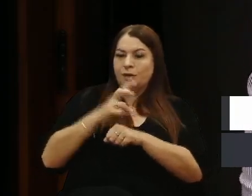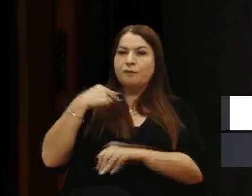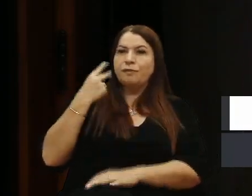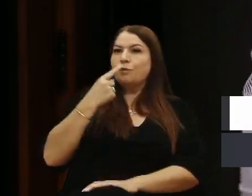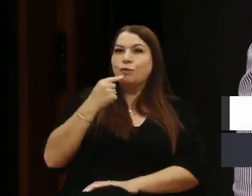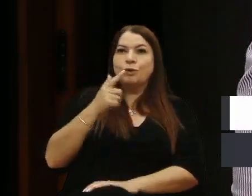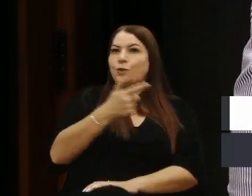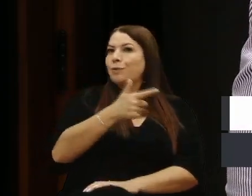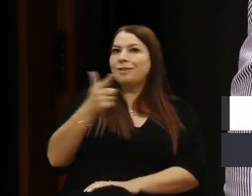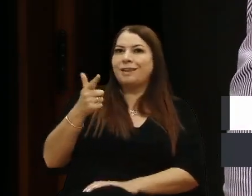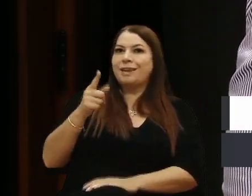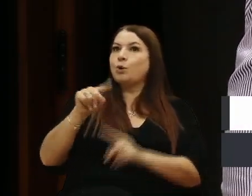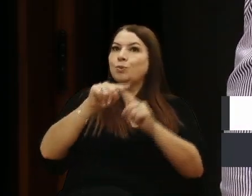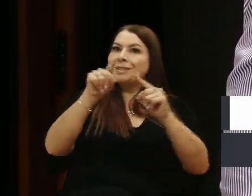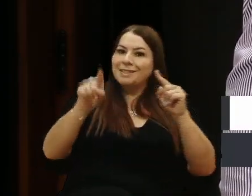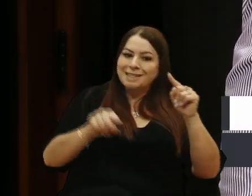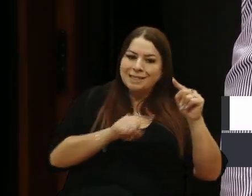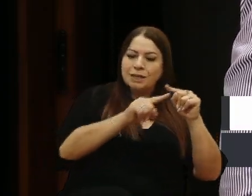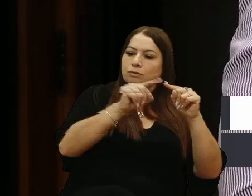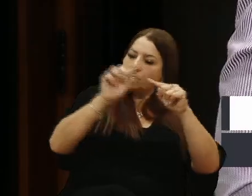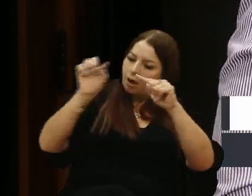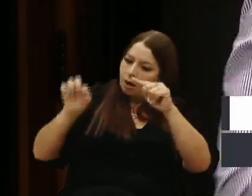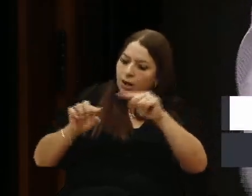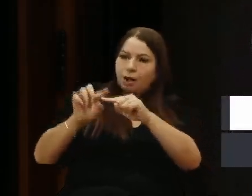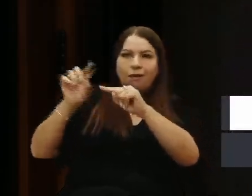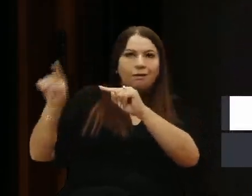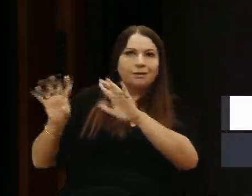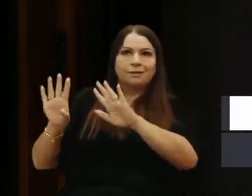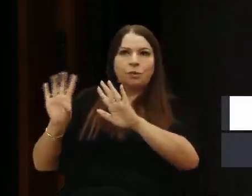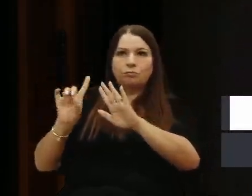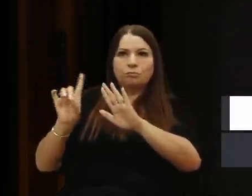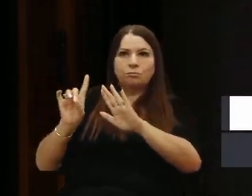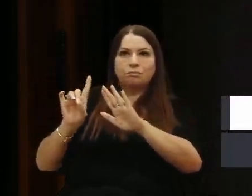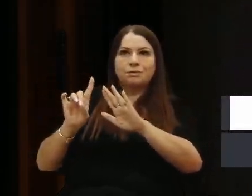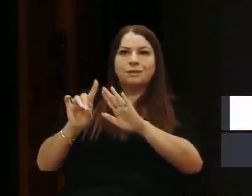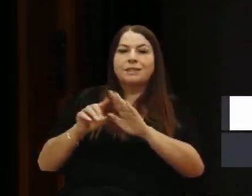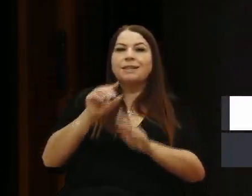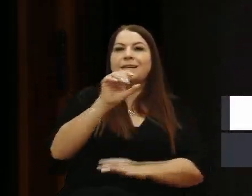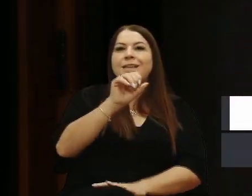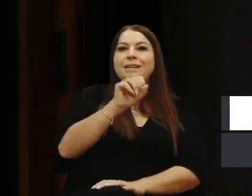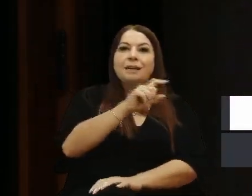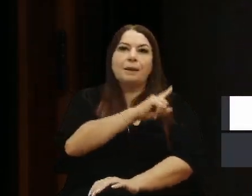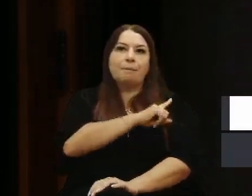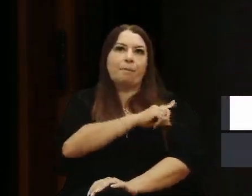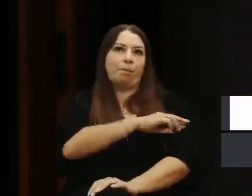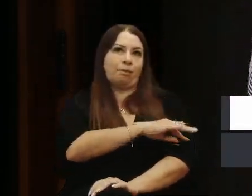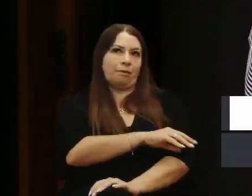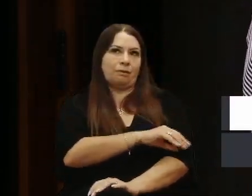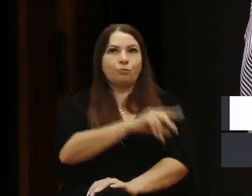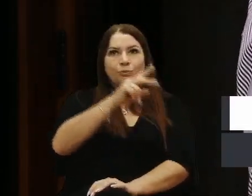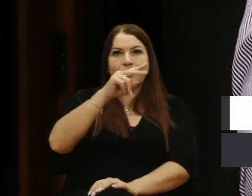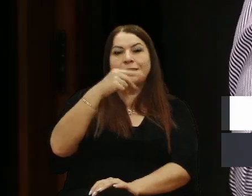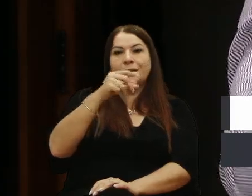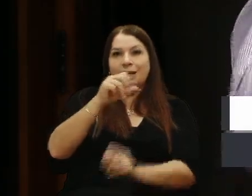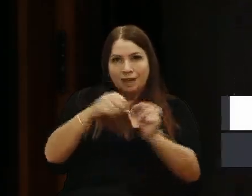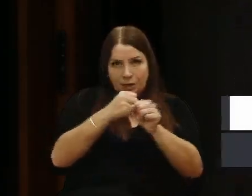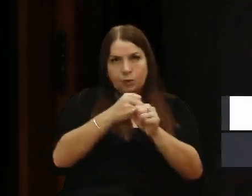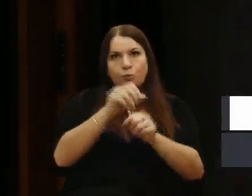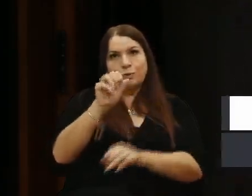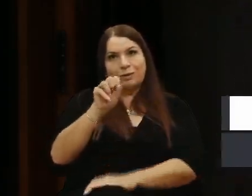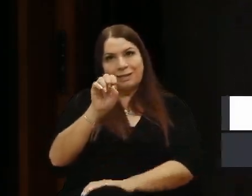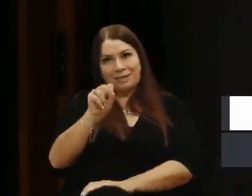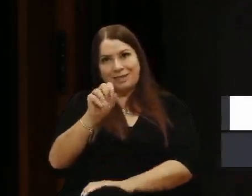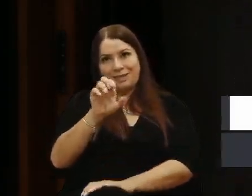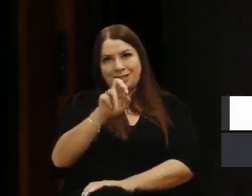não temos ciclos. São escolas seriadas, anos séries. Mas